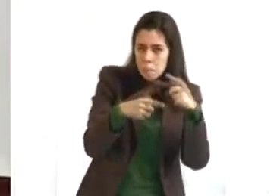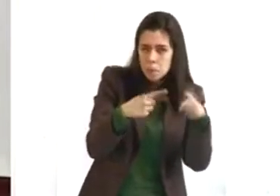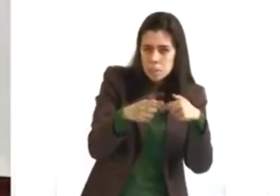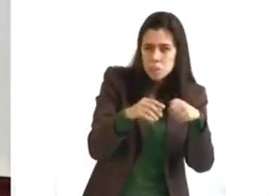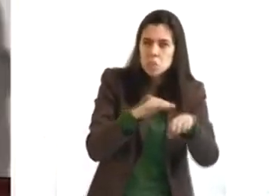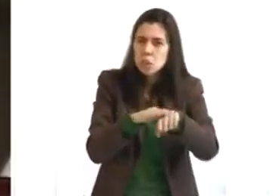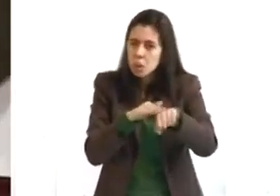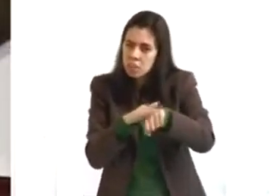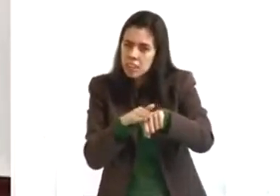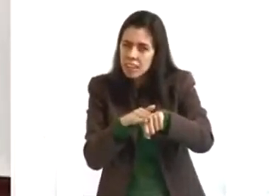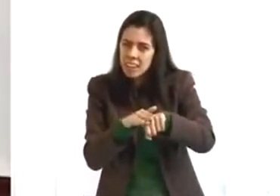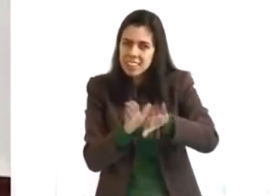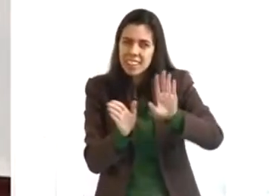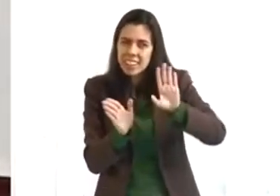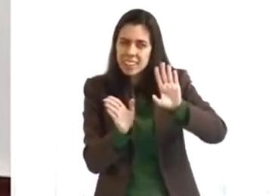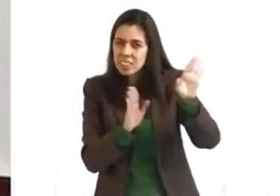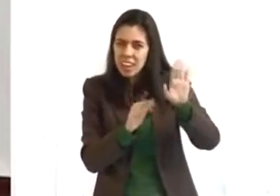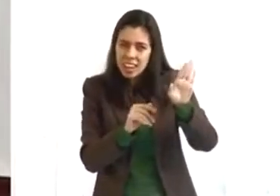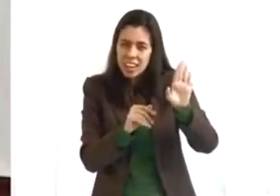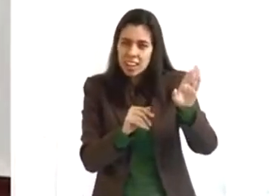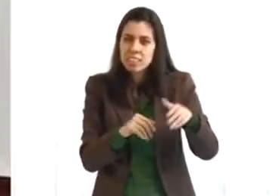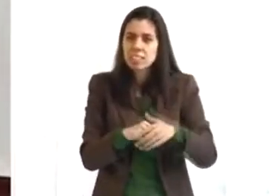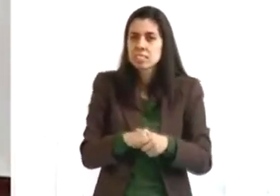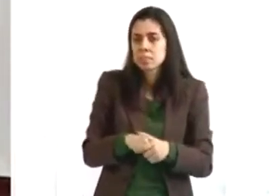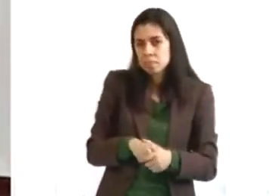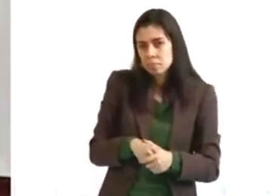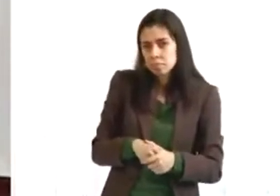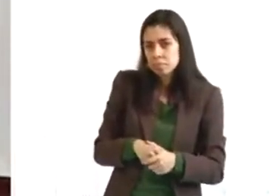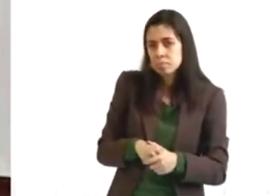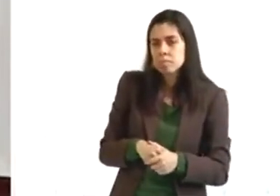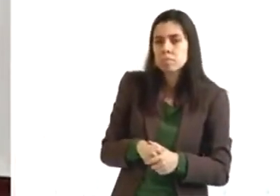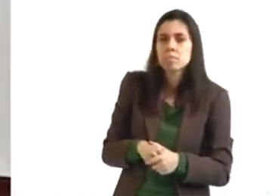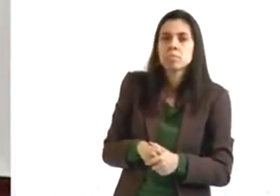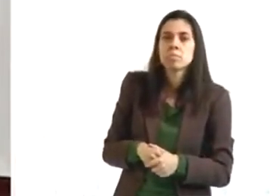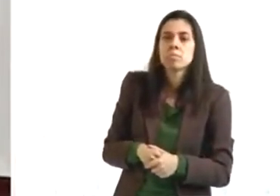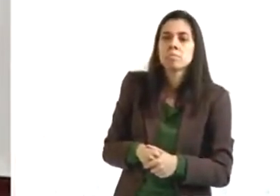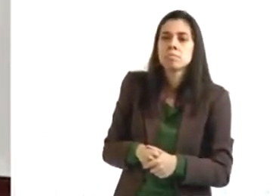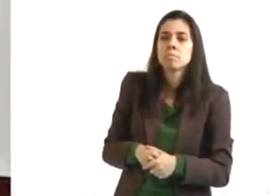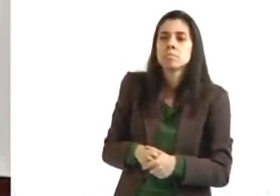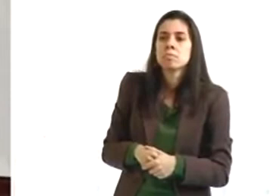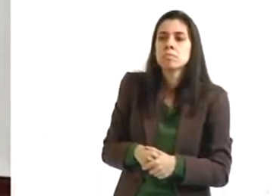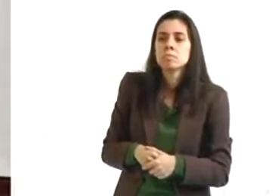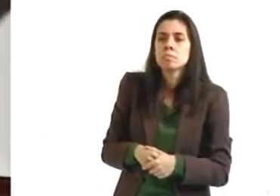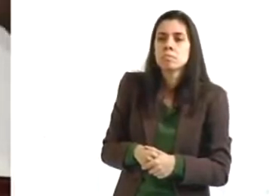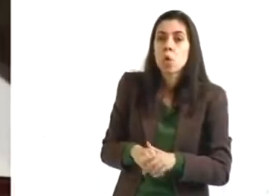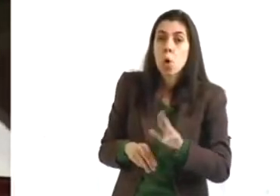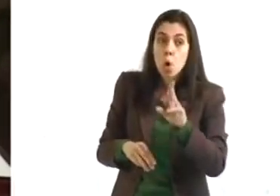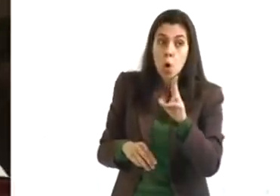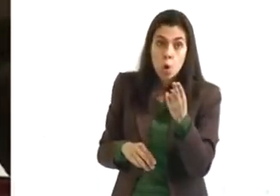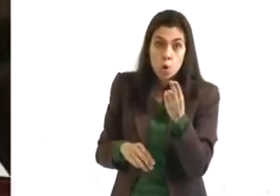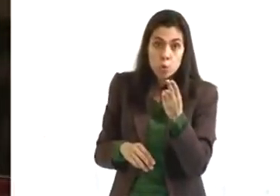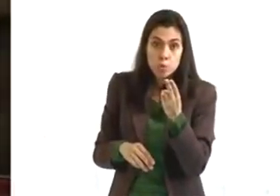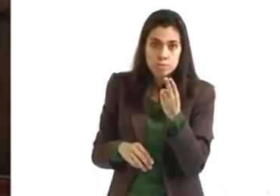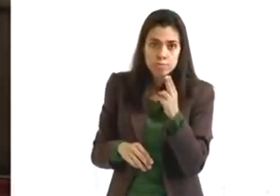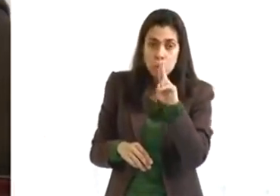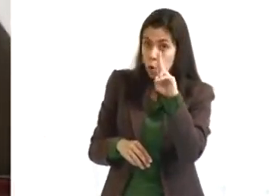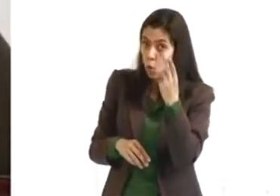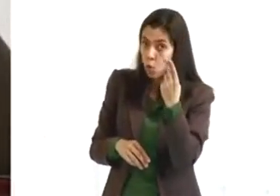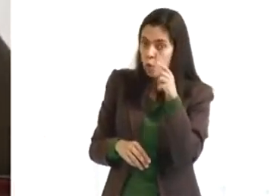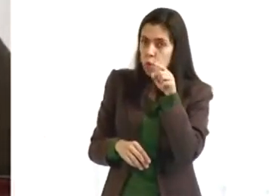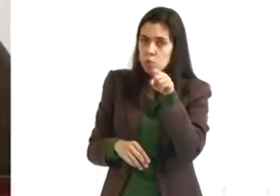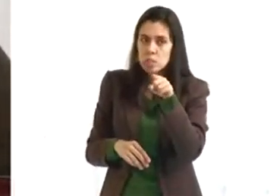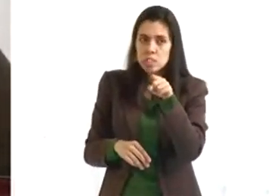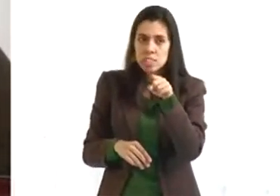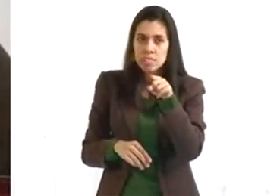alguma igreja, você consiga receber a oportunidade de ler a palavra de Deus e alguém te explicar, ou você diria,